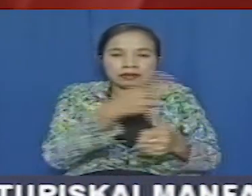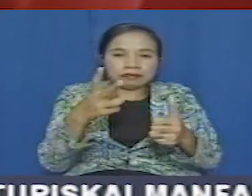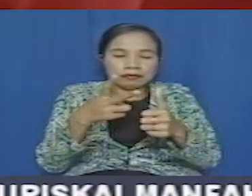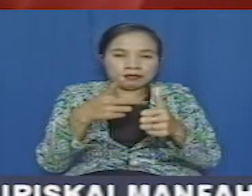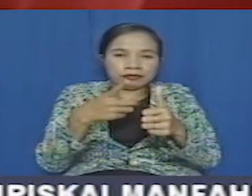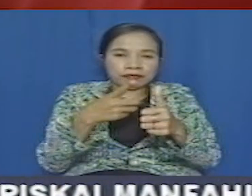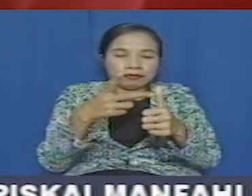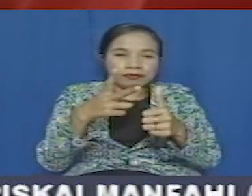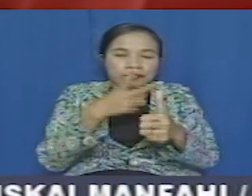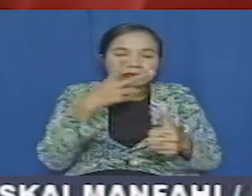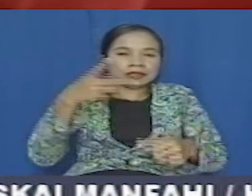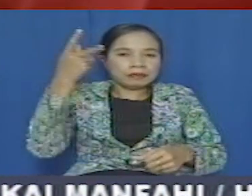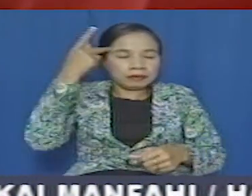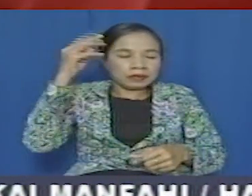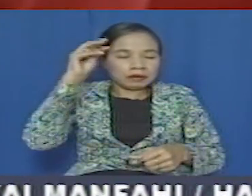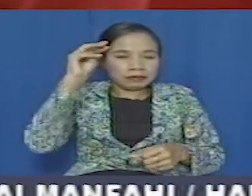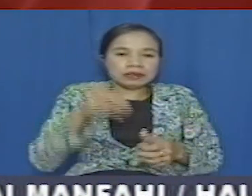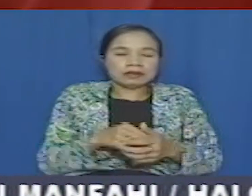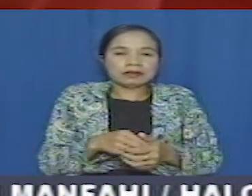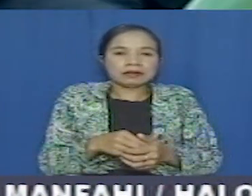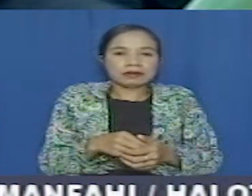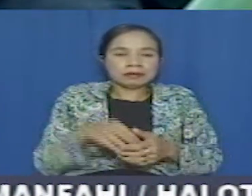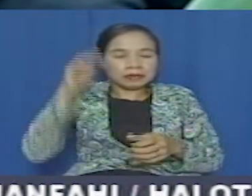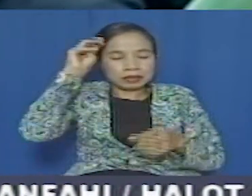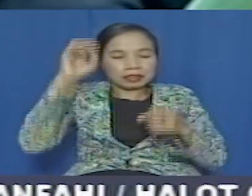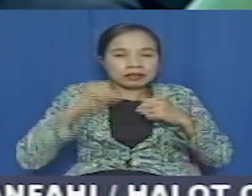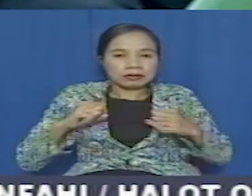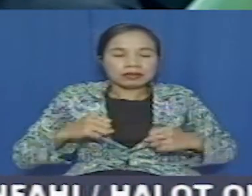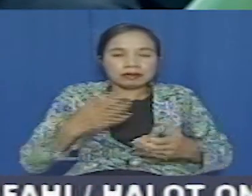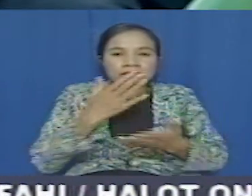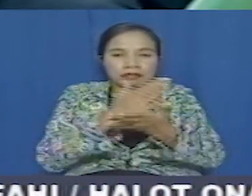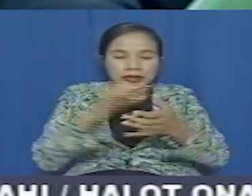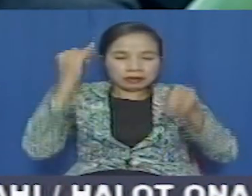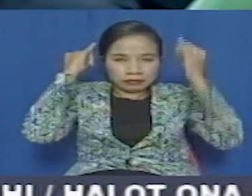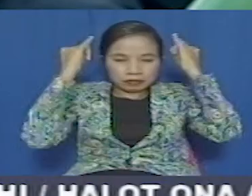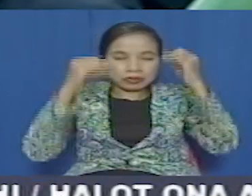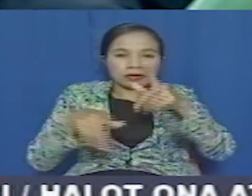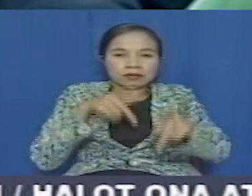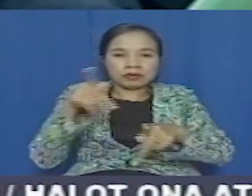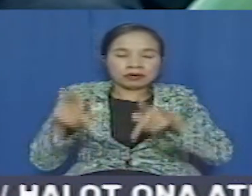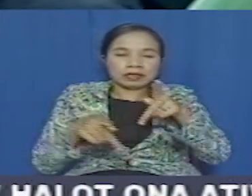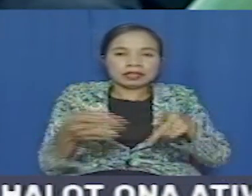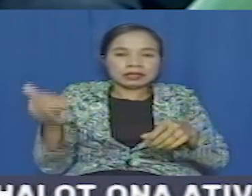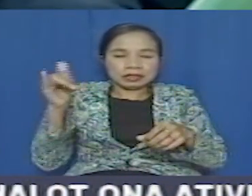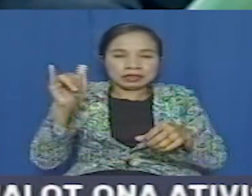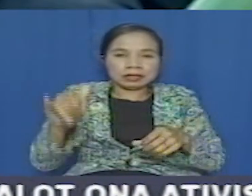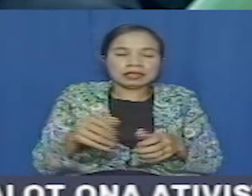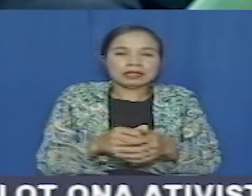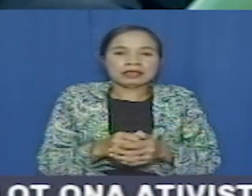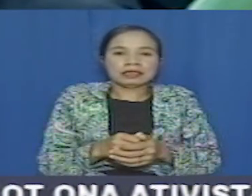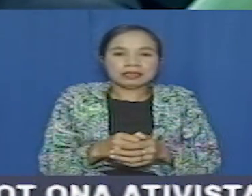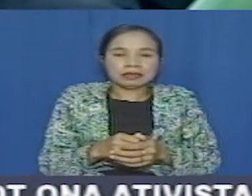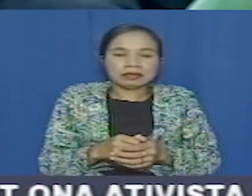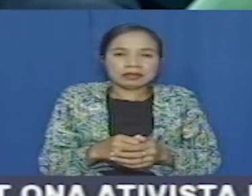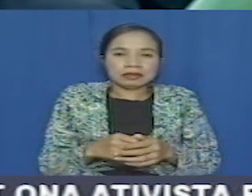Sira socializa importância vacina contra Covid-19 para a comunidade Sira e a Malikeon, aldeia Maliboro,